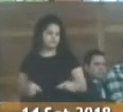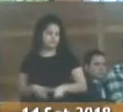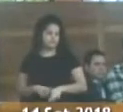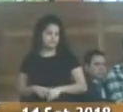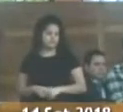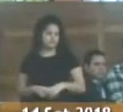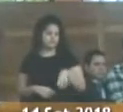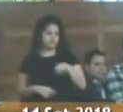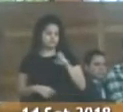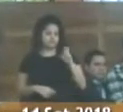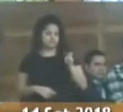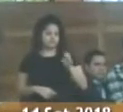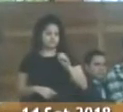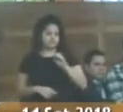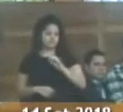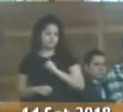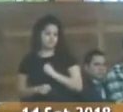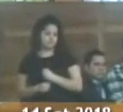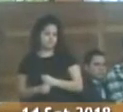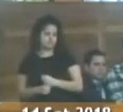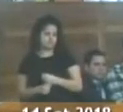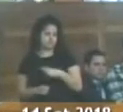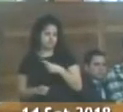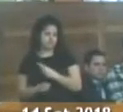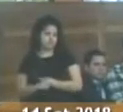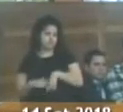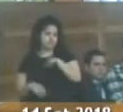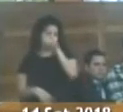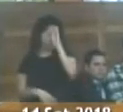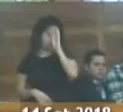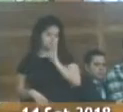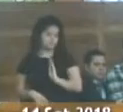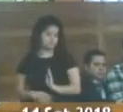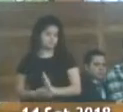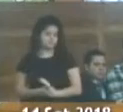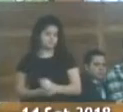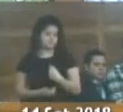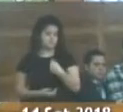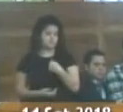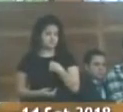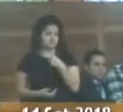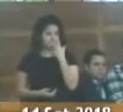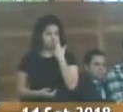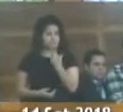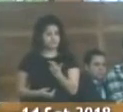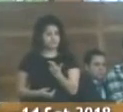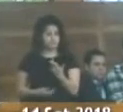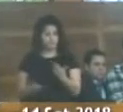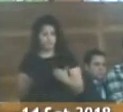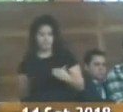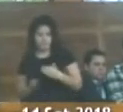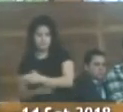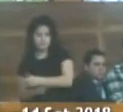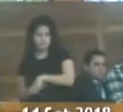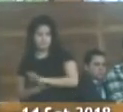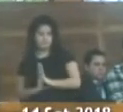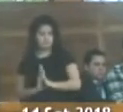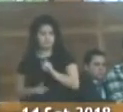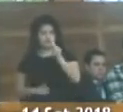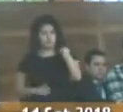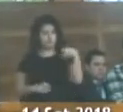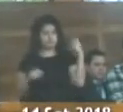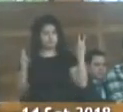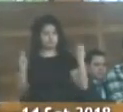500 anos, desde o tal descobrimento do Brasil. O que para mim pareceu mais uma invasão, mas esse é outro